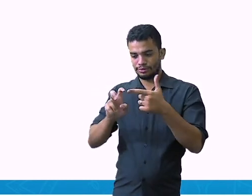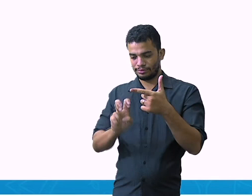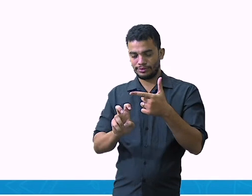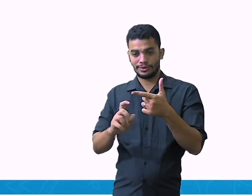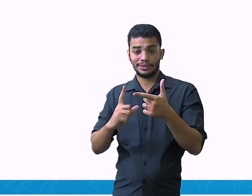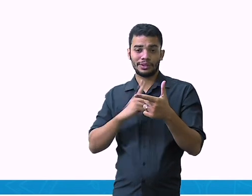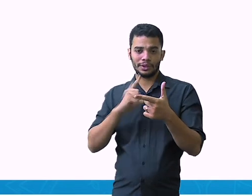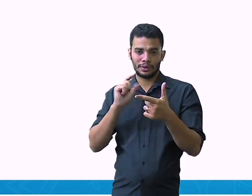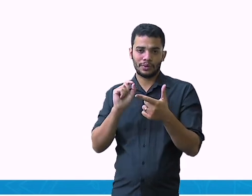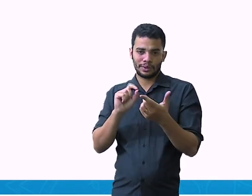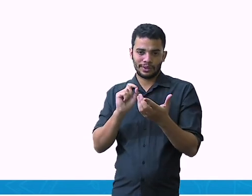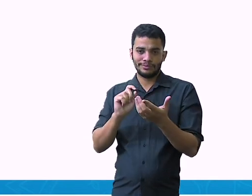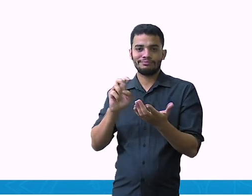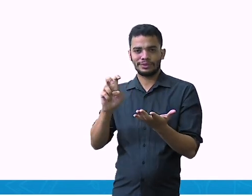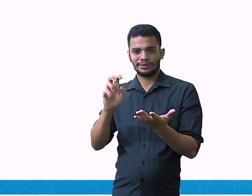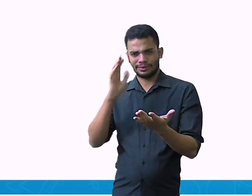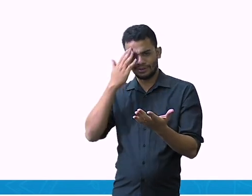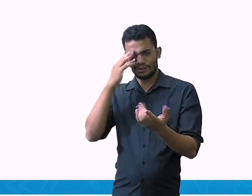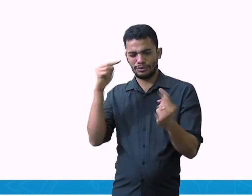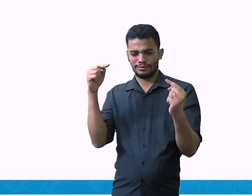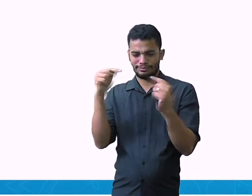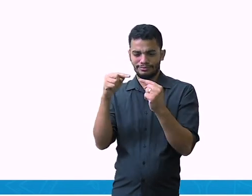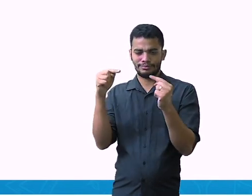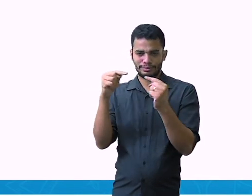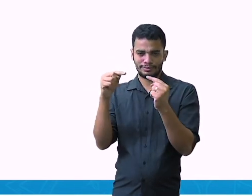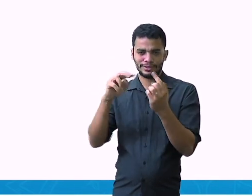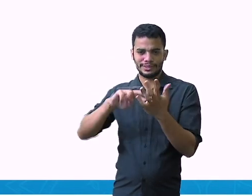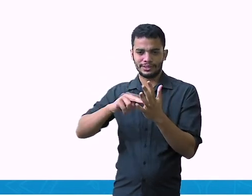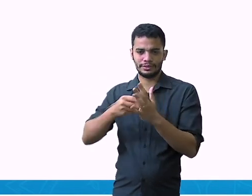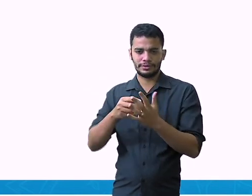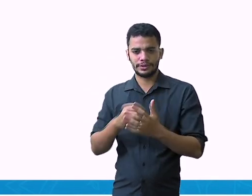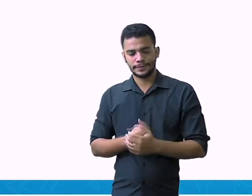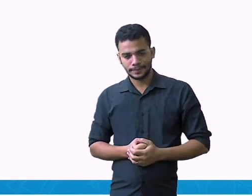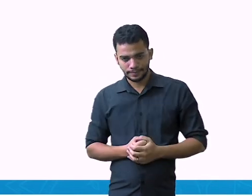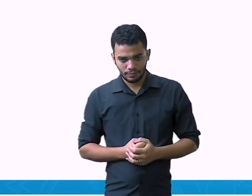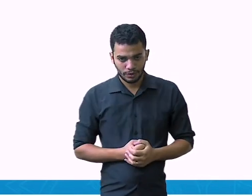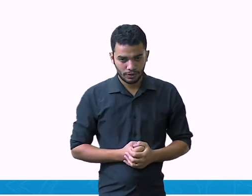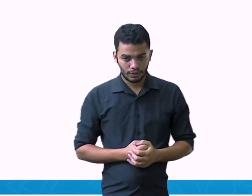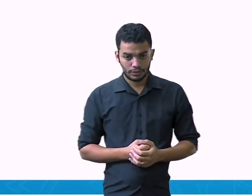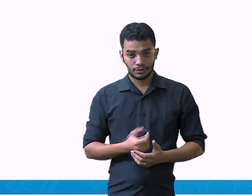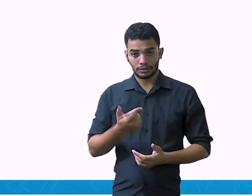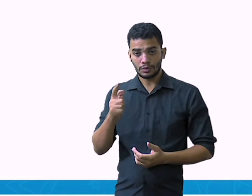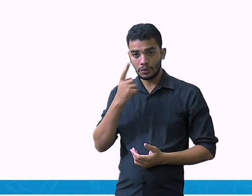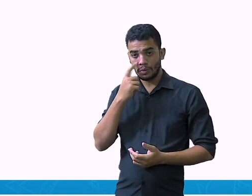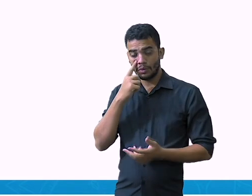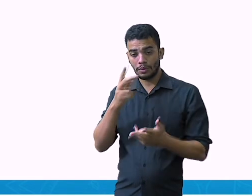exata. Vamos para o próximo. 2 quartos.